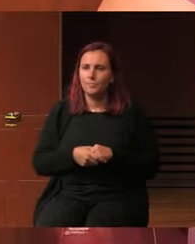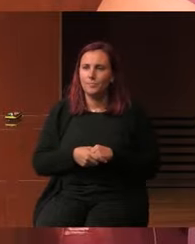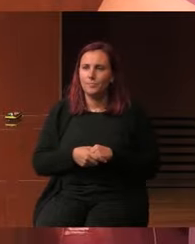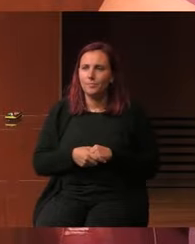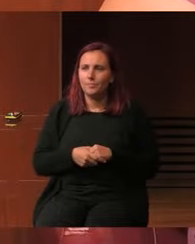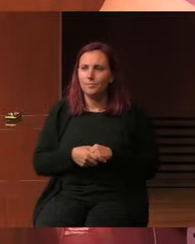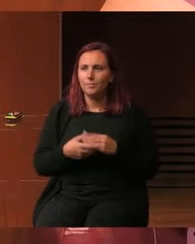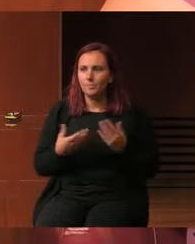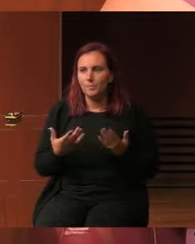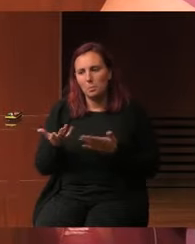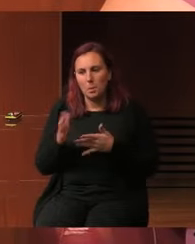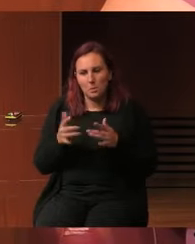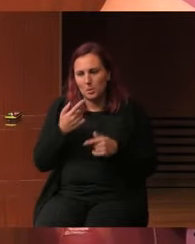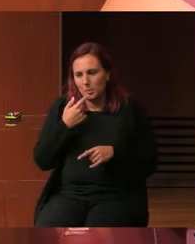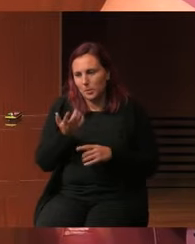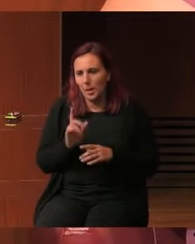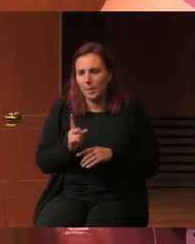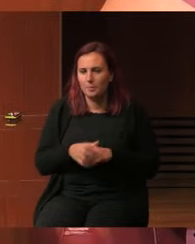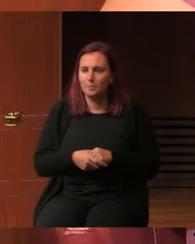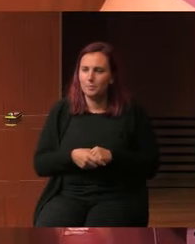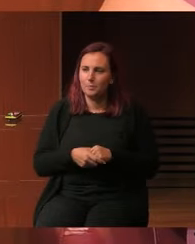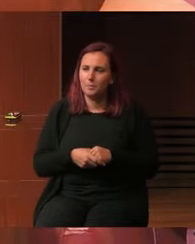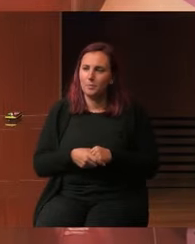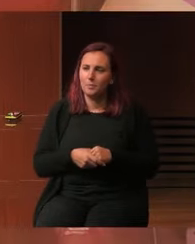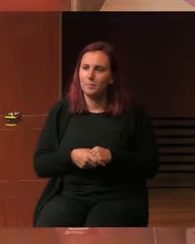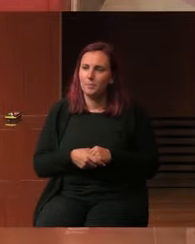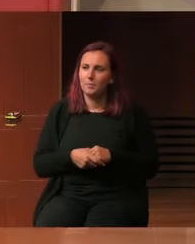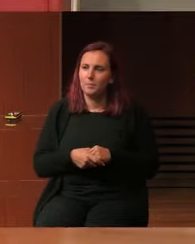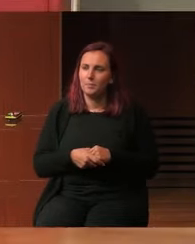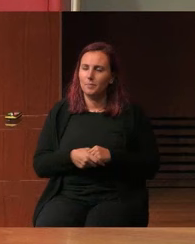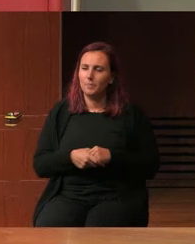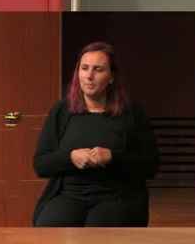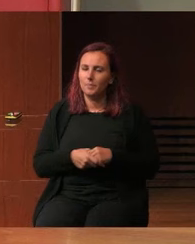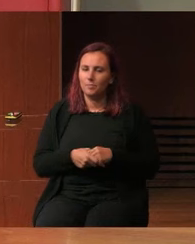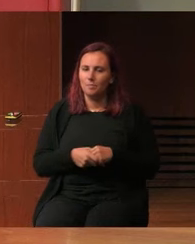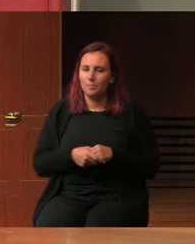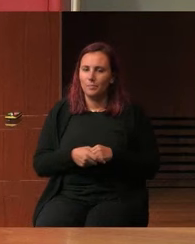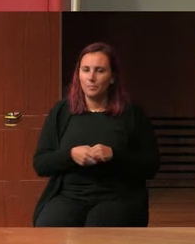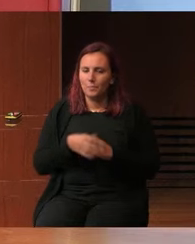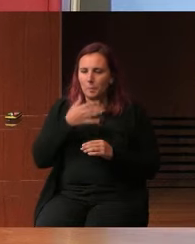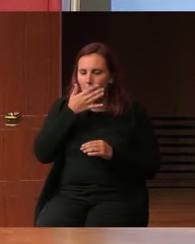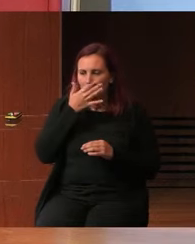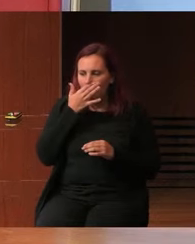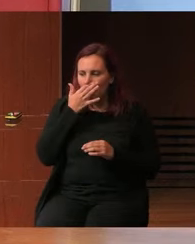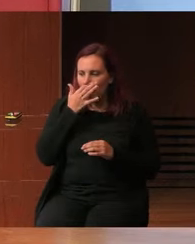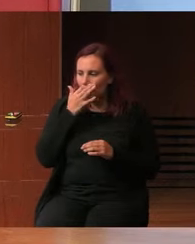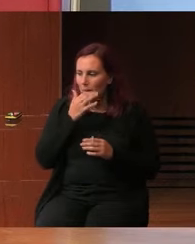E era mais ou menos o que eu tinha para dizer. Ok. Muito obrigada.